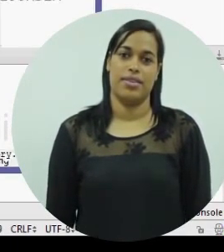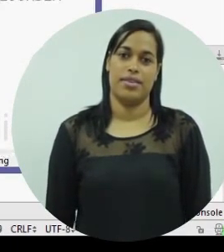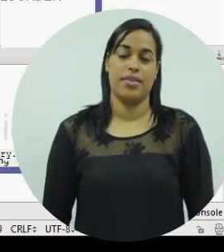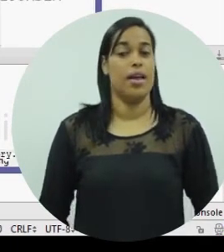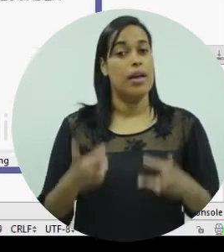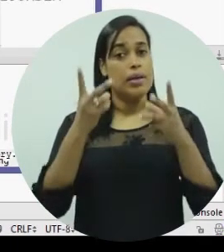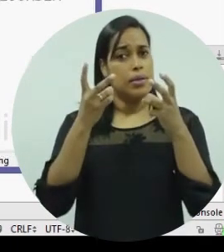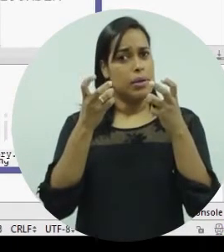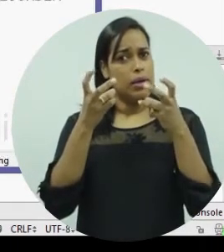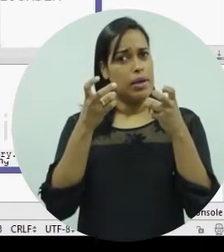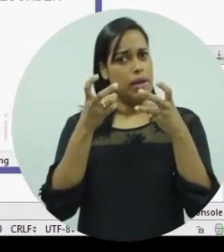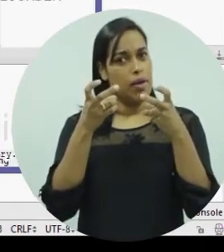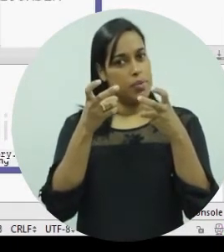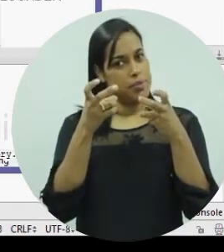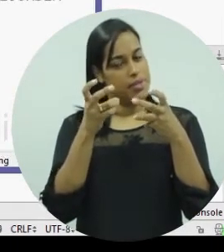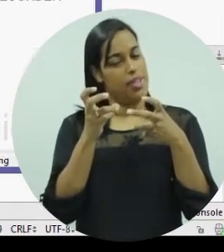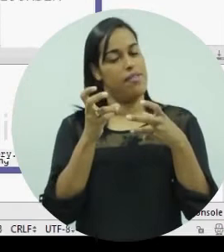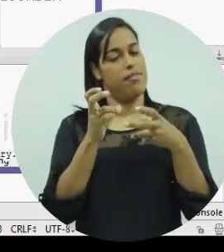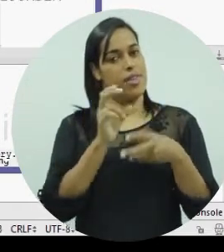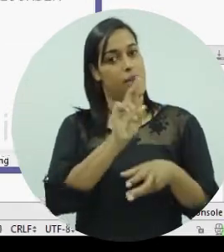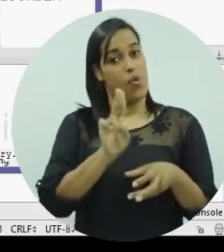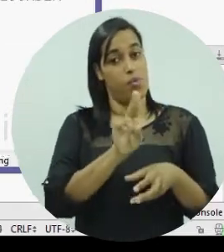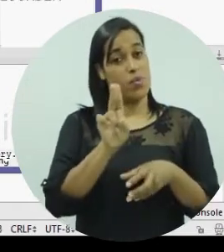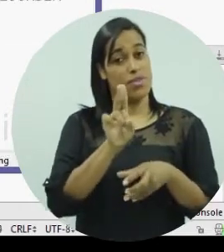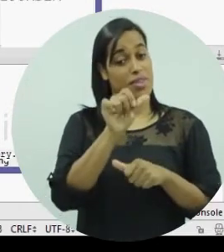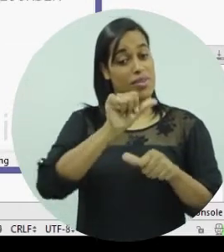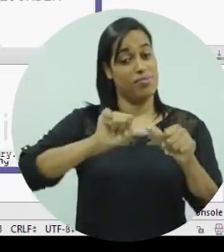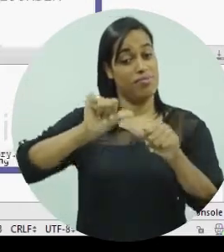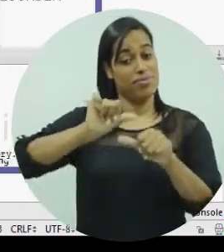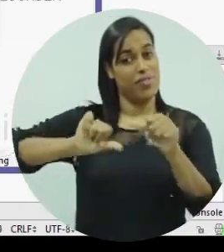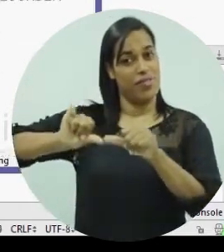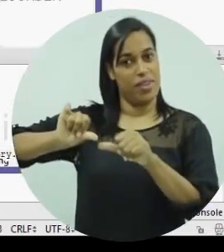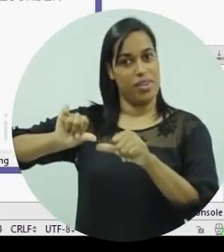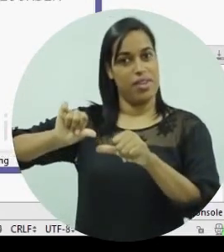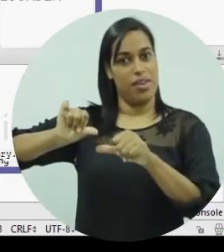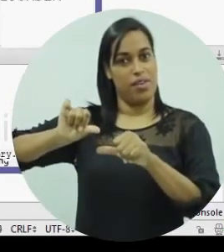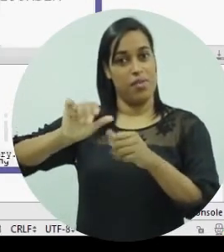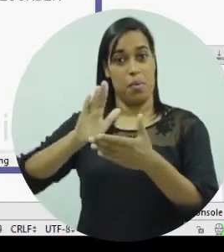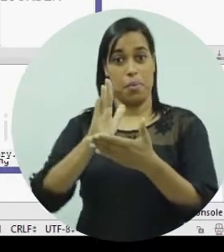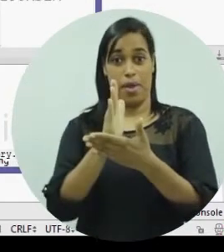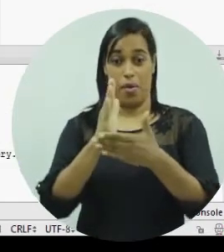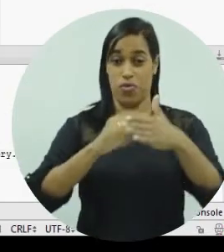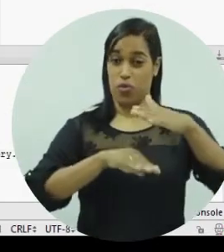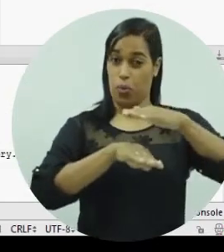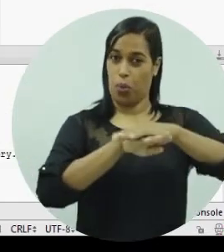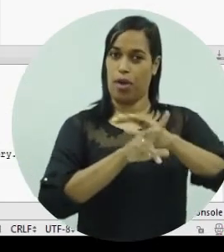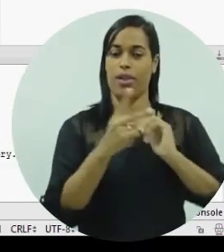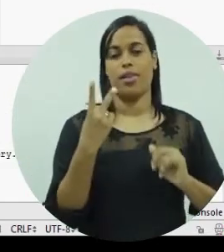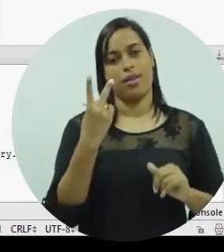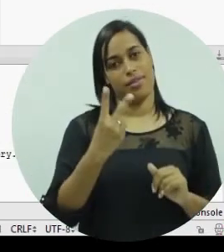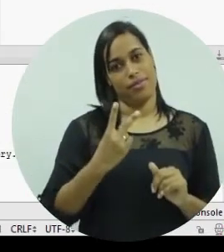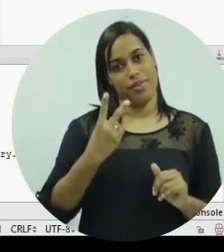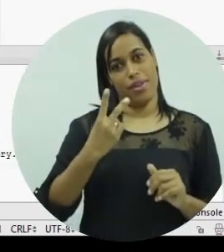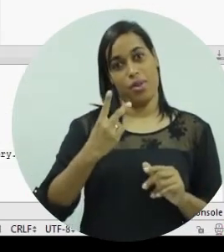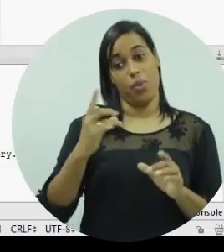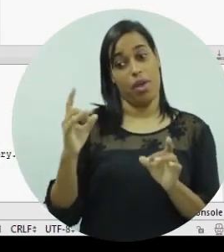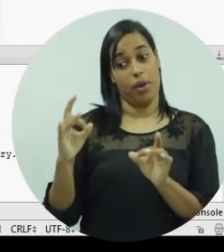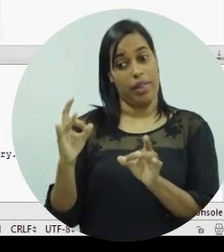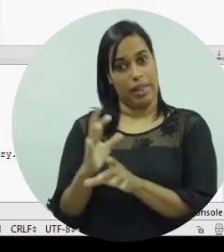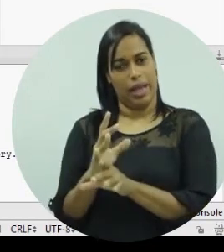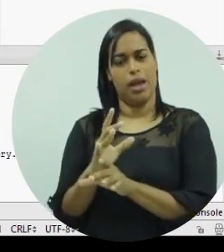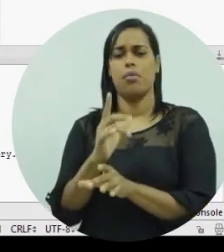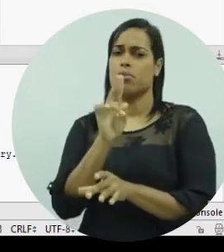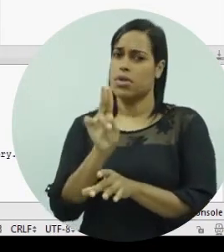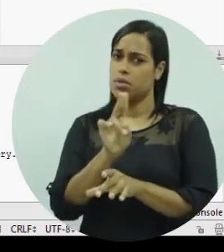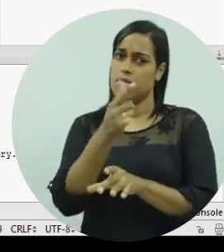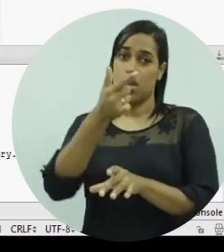Observe que utilizamos uma variável para guardar um valor e depois utilizar em outra linha de